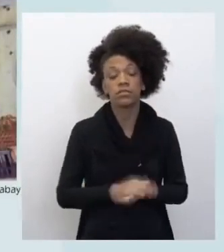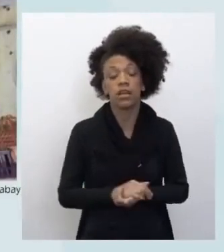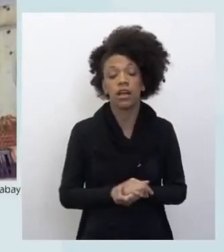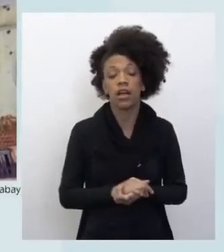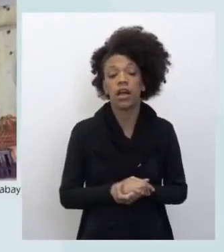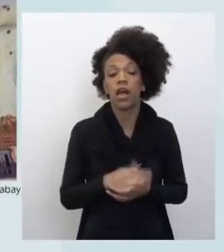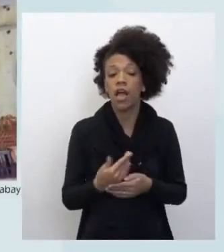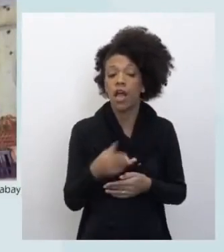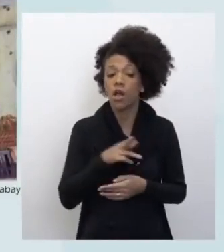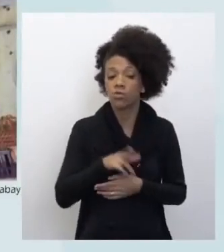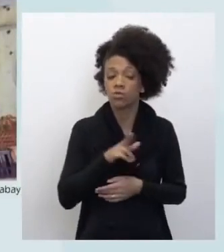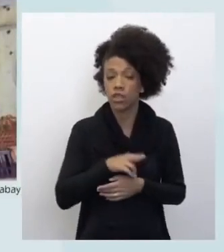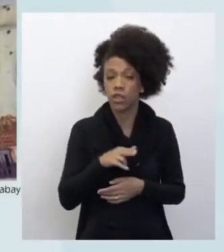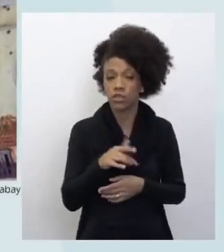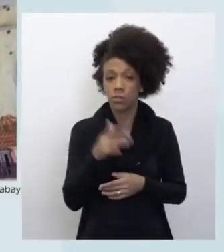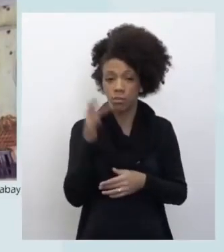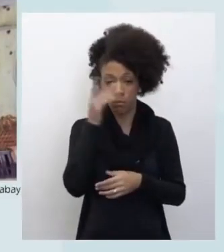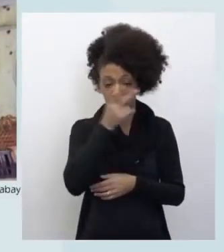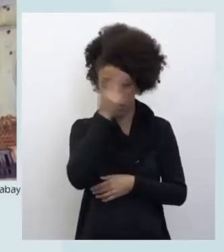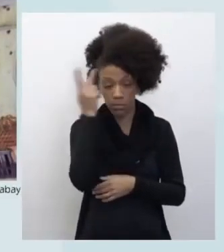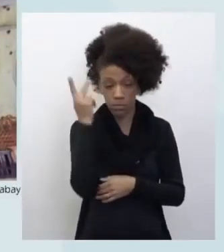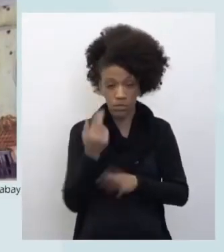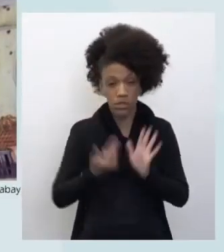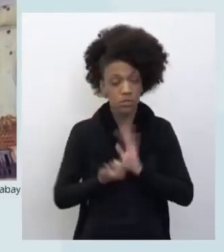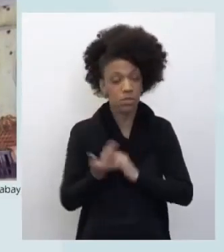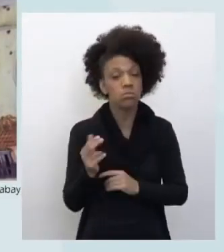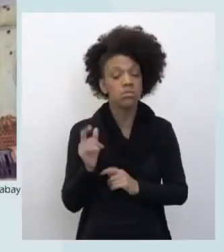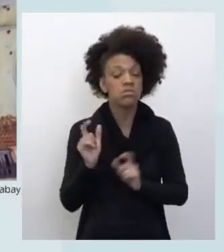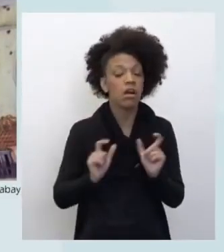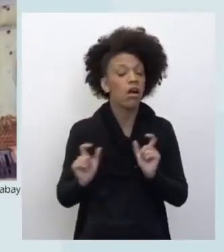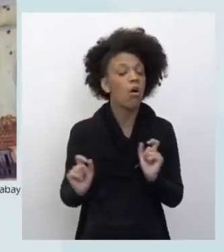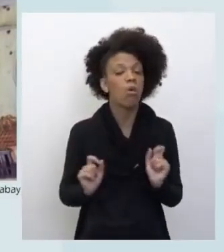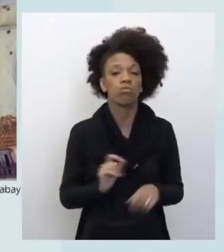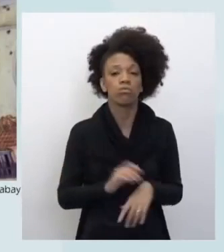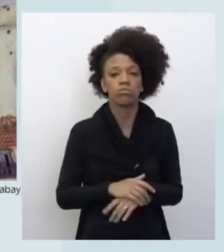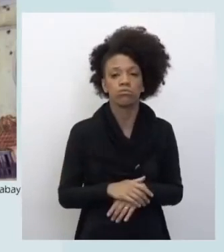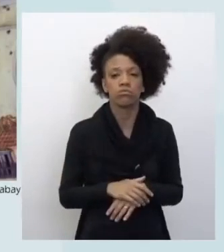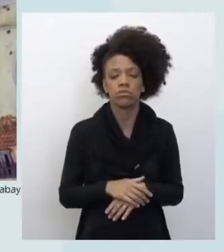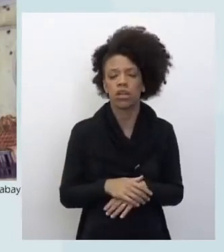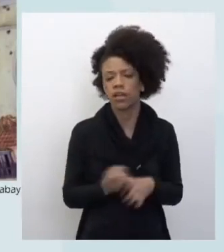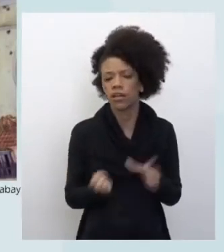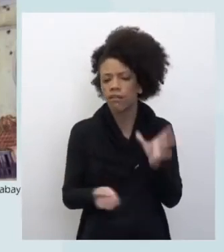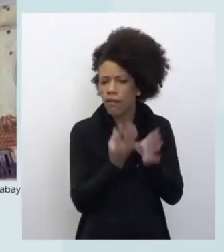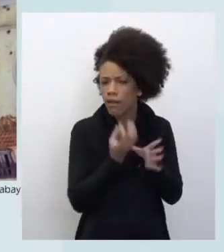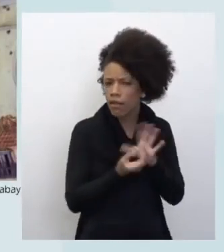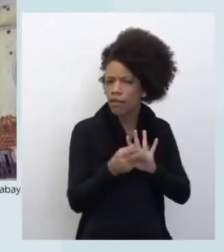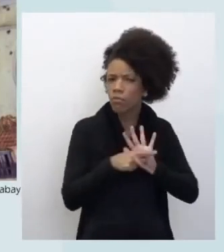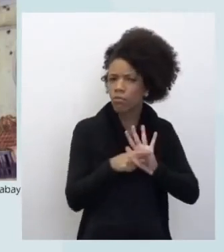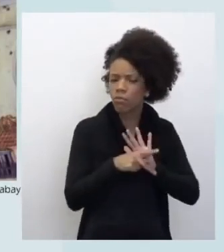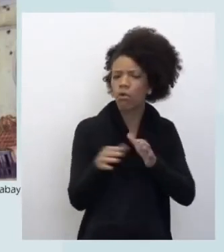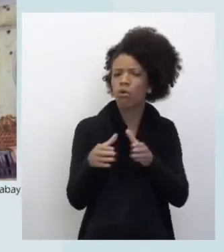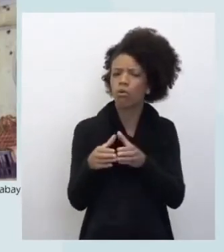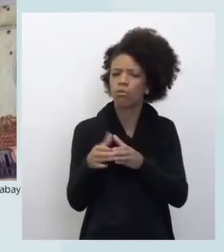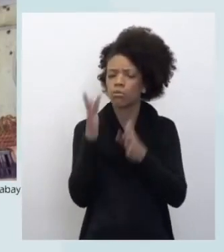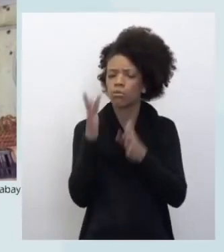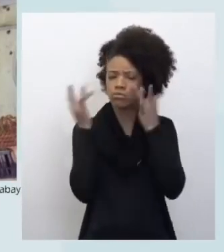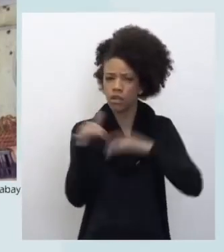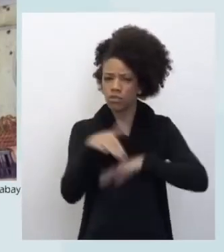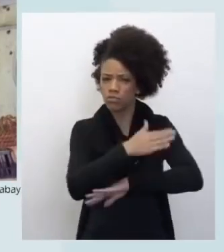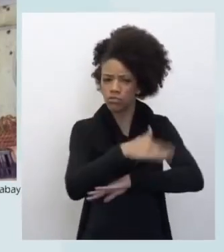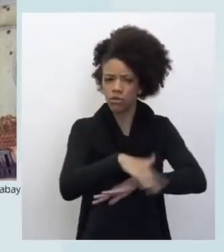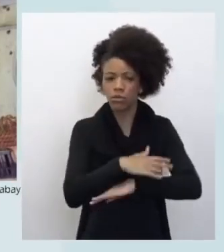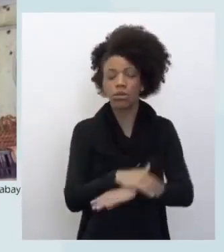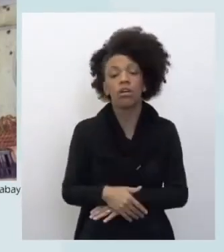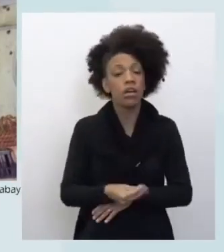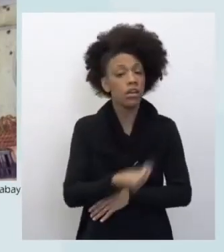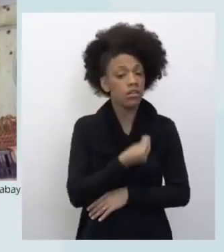pelos atores para representar determinados personagens, criados pelos próprios atores e confeccionados a partir do que viviam no dia a